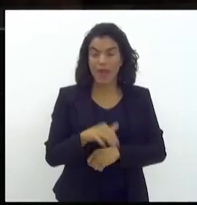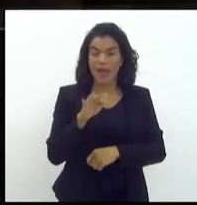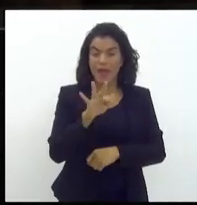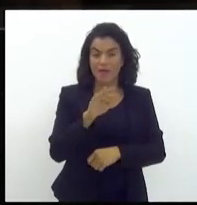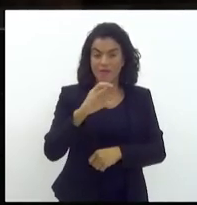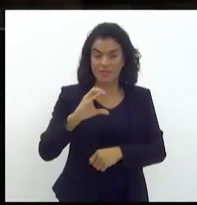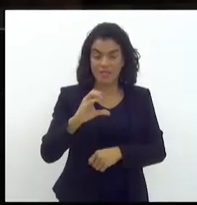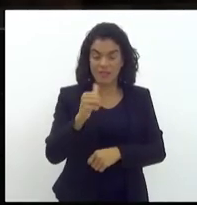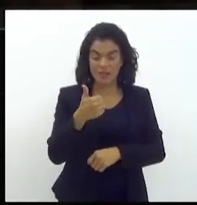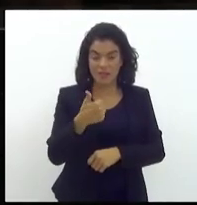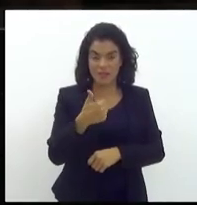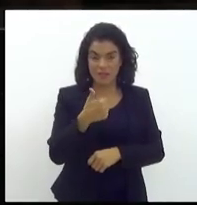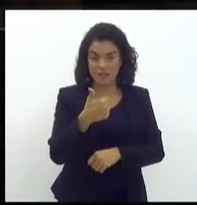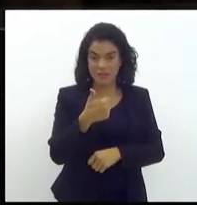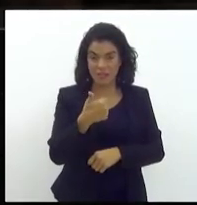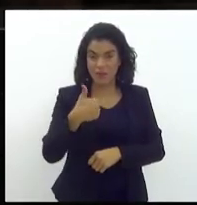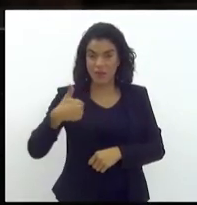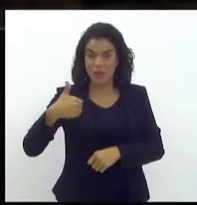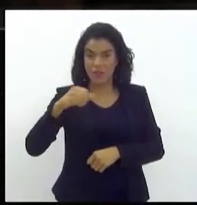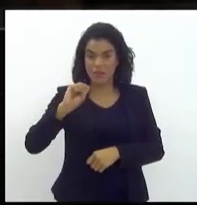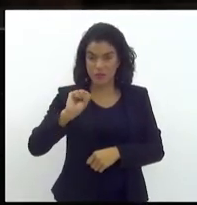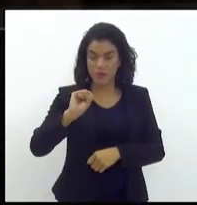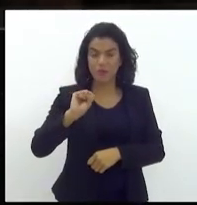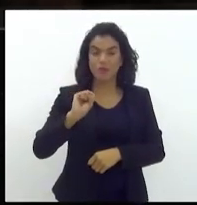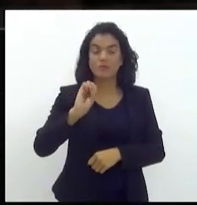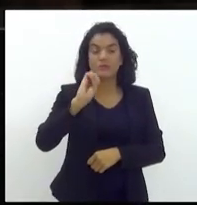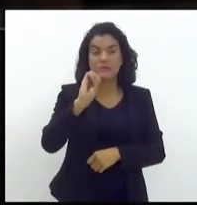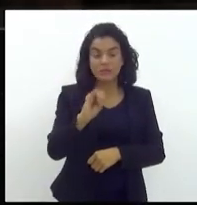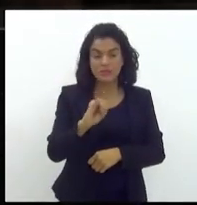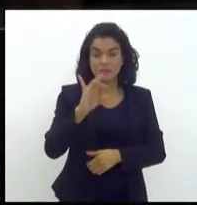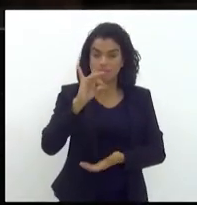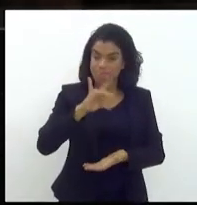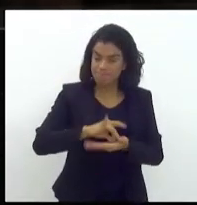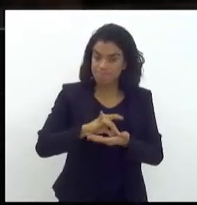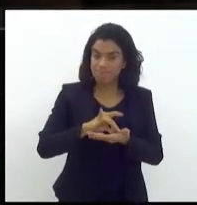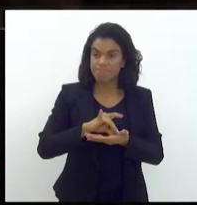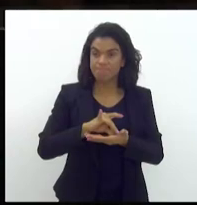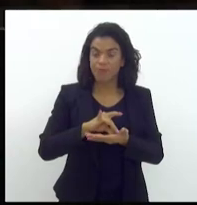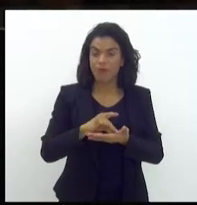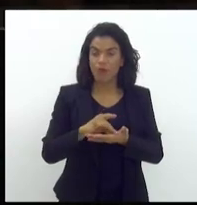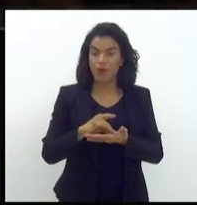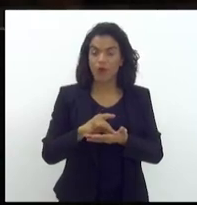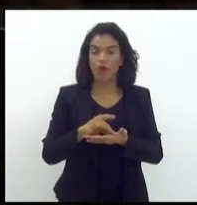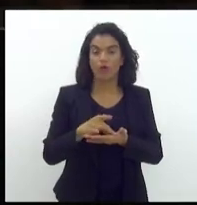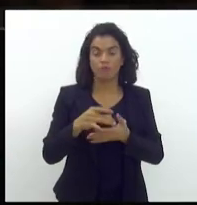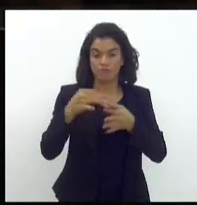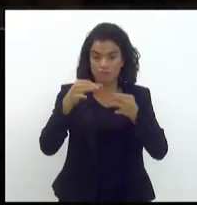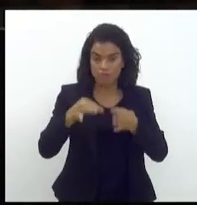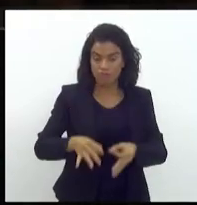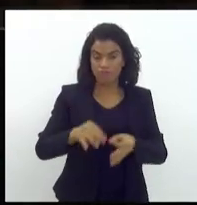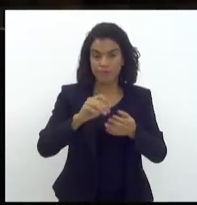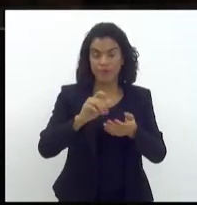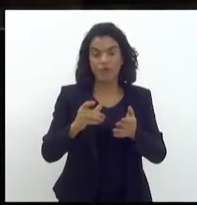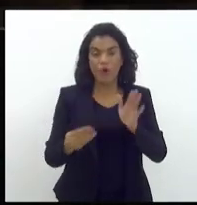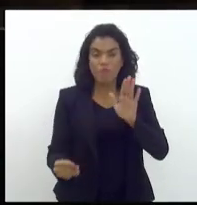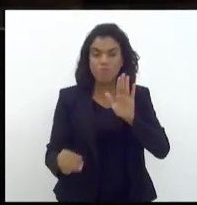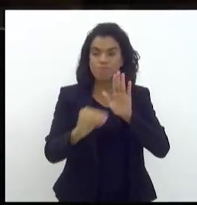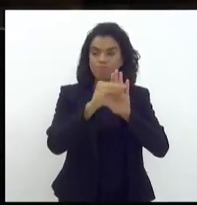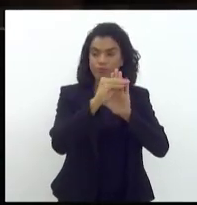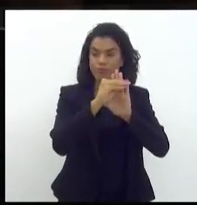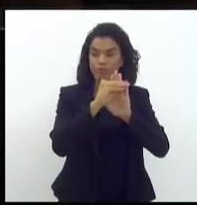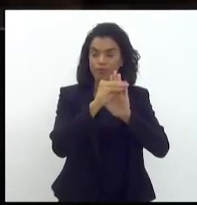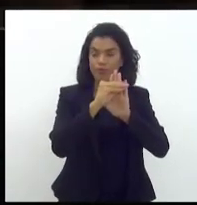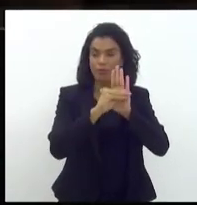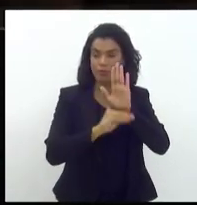é uma via que se for incluída como se deve no parque não